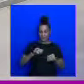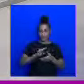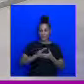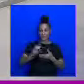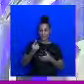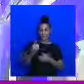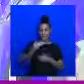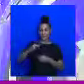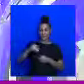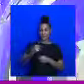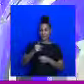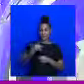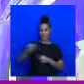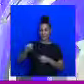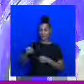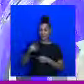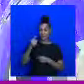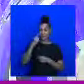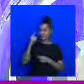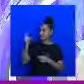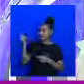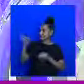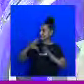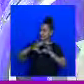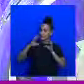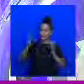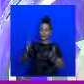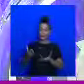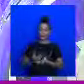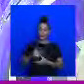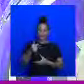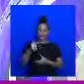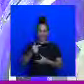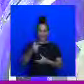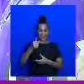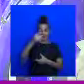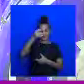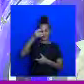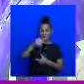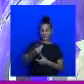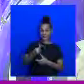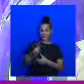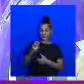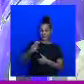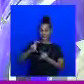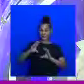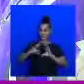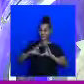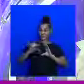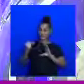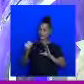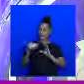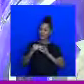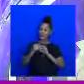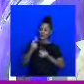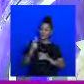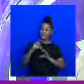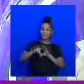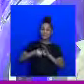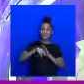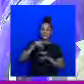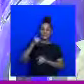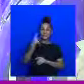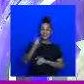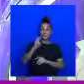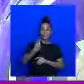R$1.700.000. Vamos mostrar o suporte em cima do globo número 7. Foi abastecido com 25 bolas numeradas de 0 a 25. Deste globo